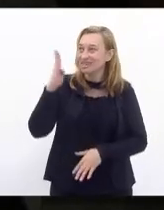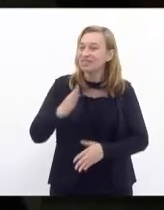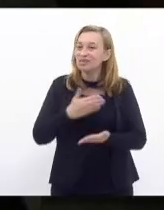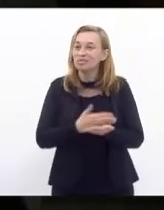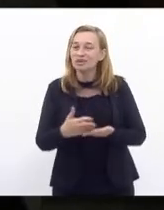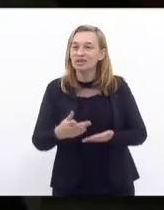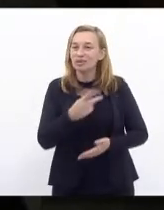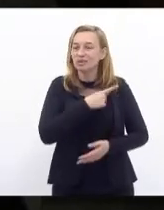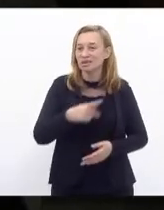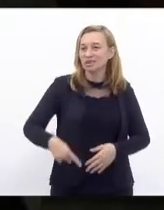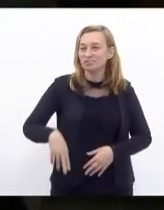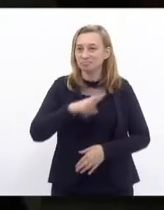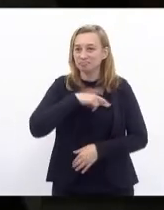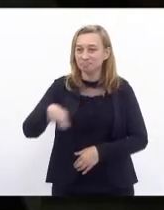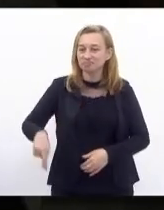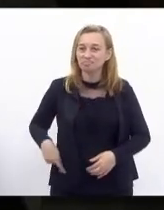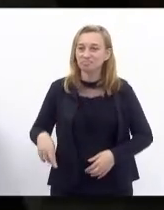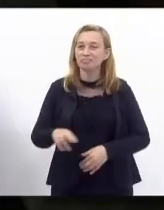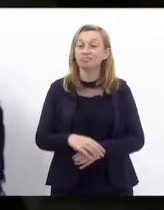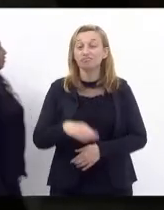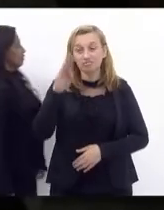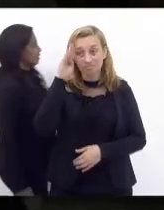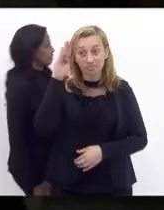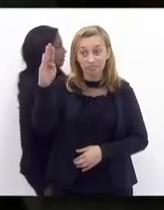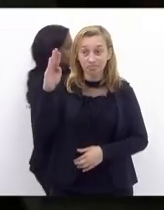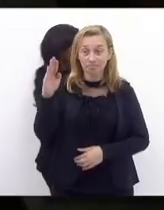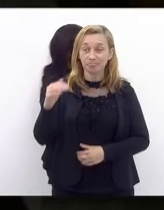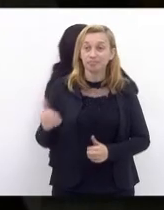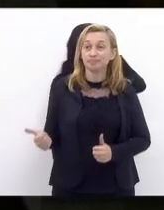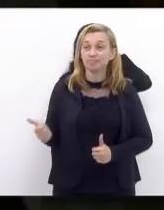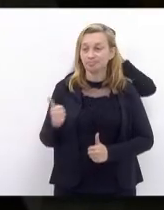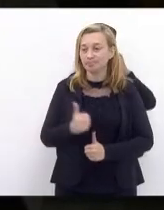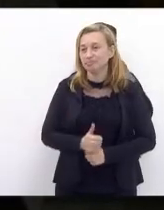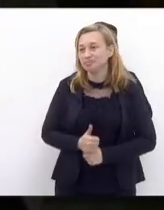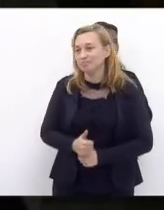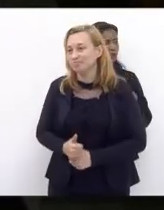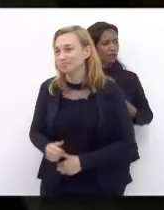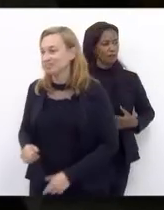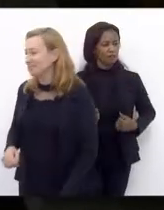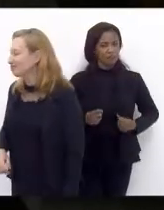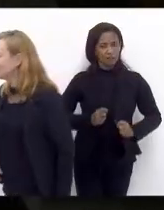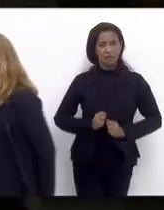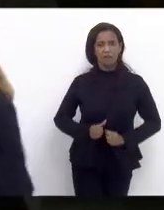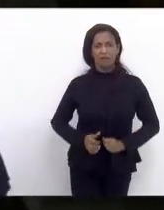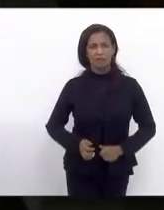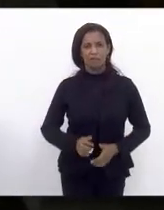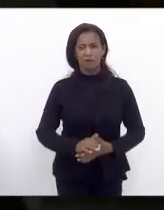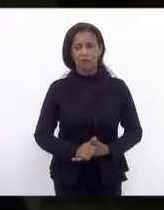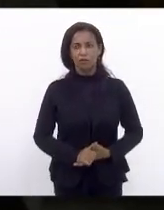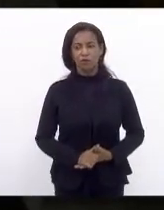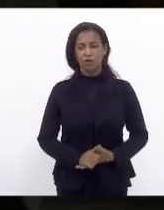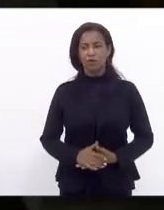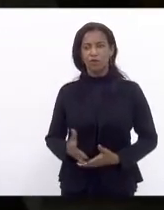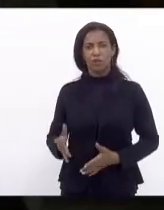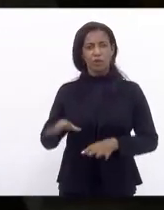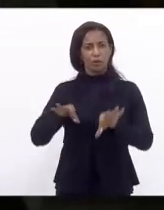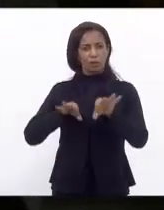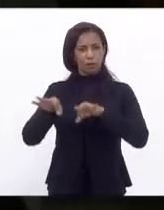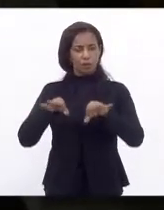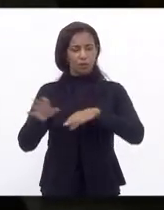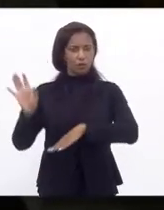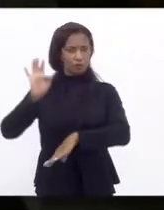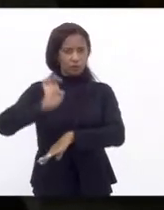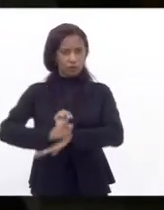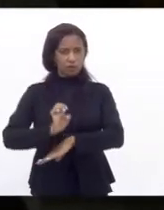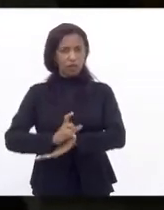presidente da República, é fundamental que no plano local, no plano dos municípios, que no plano dos estados,